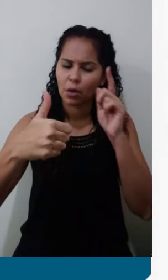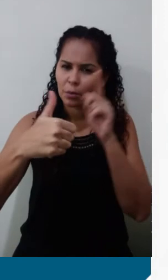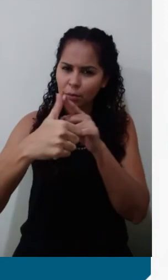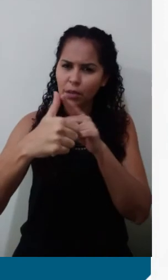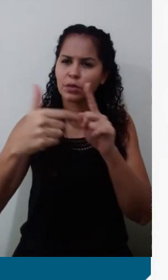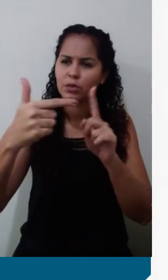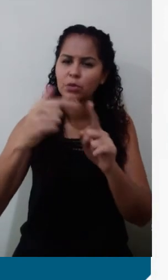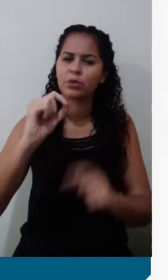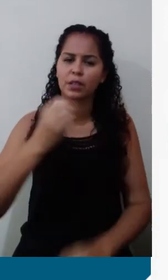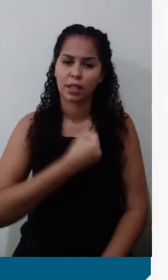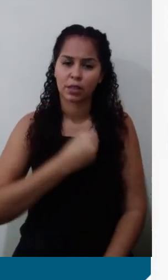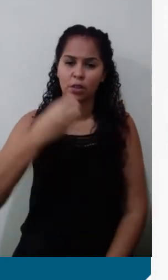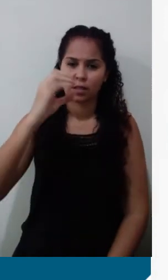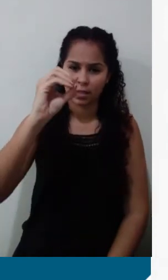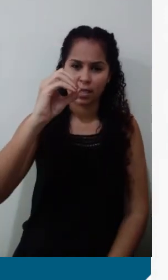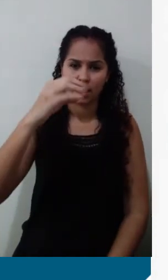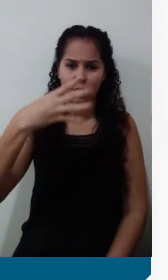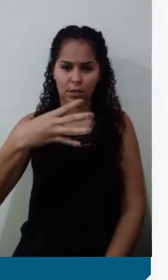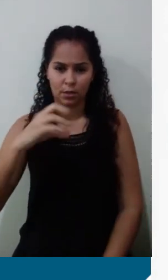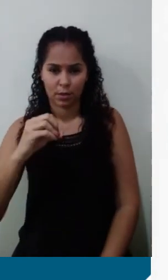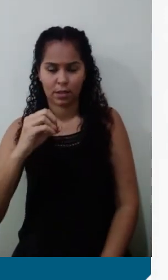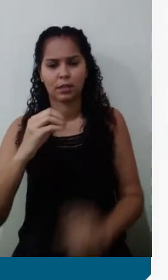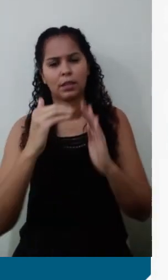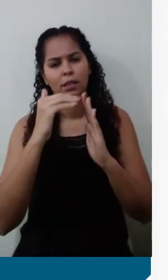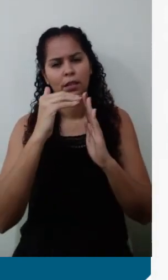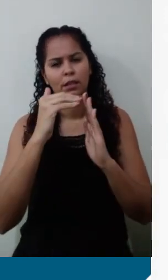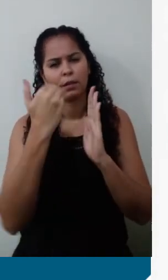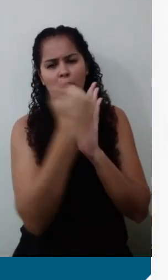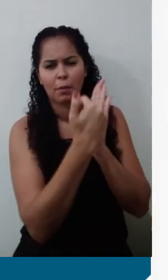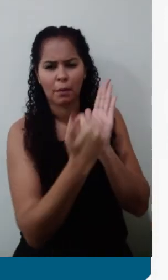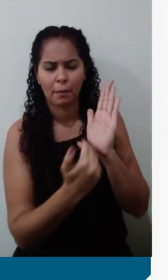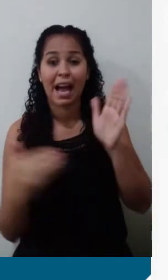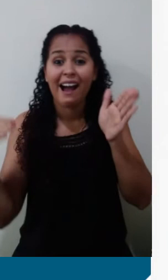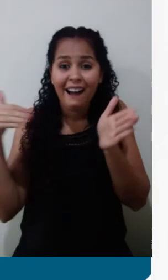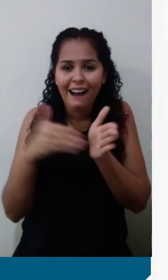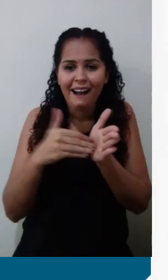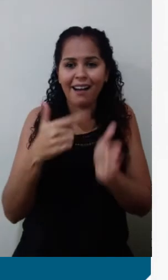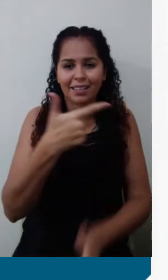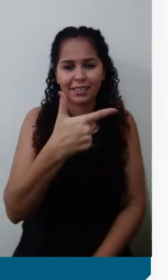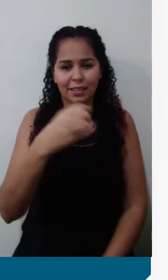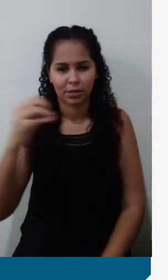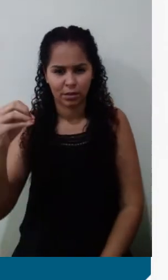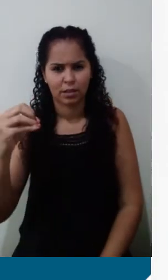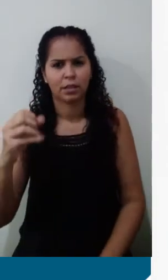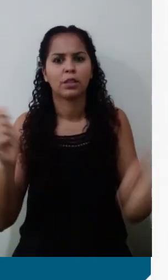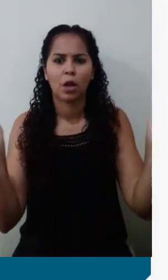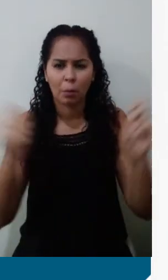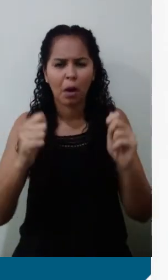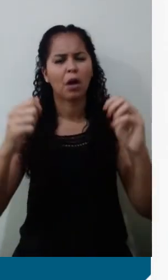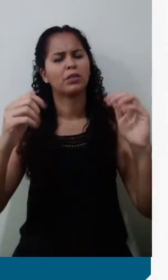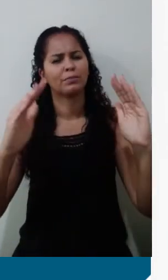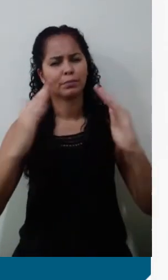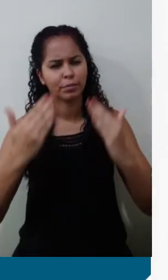40, respectivamente, e os demais até a nota 200. Vocês vão poder analisar com calma,